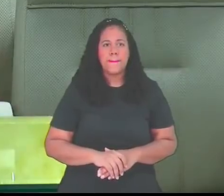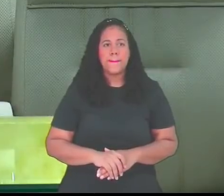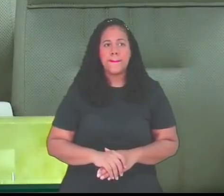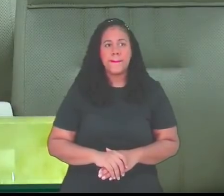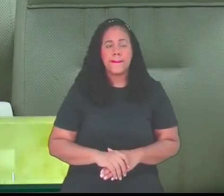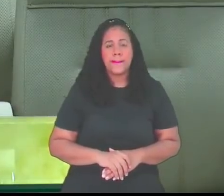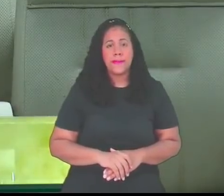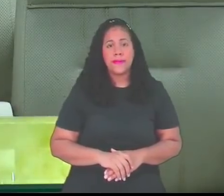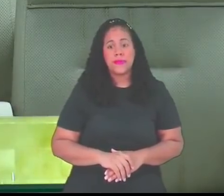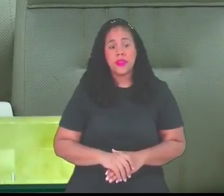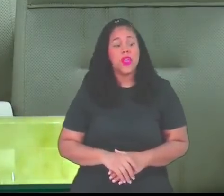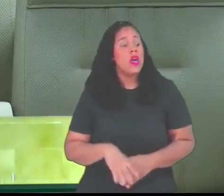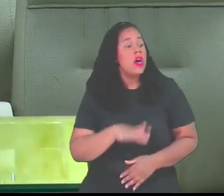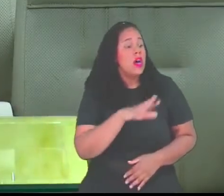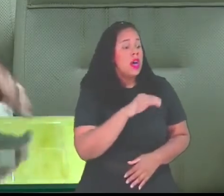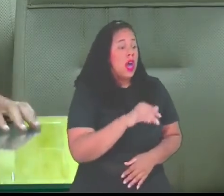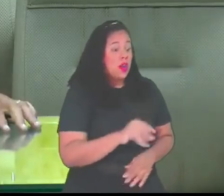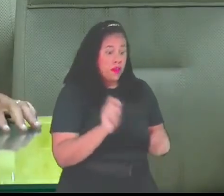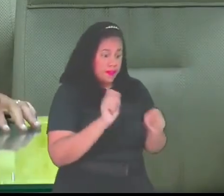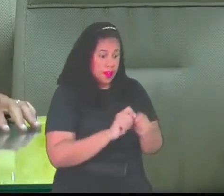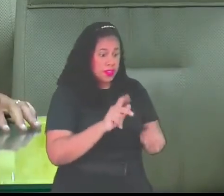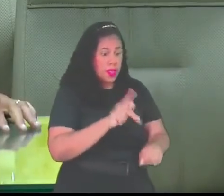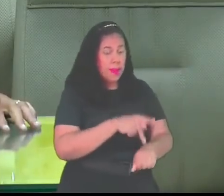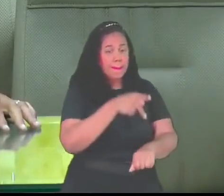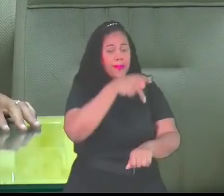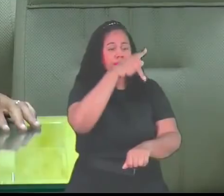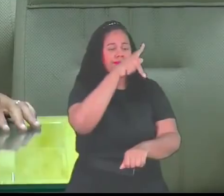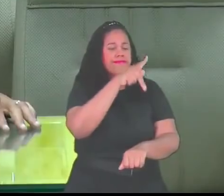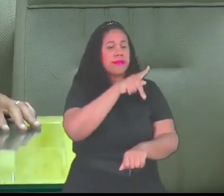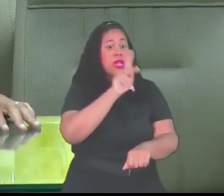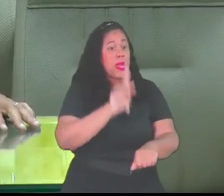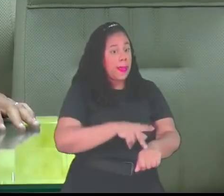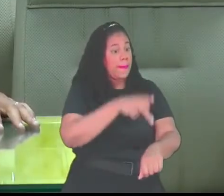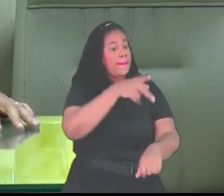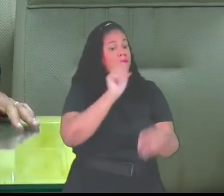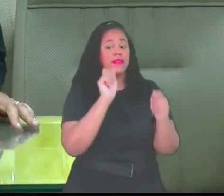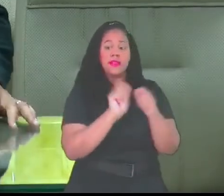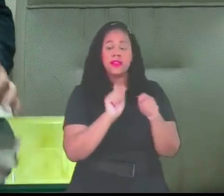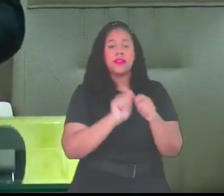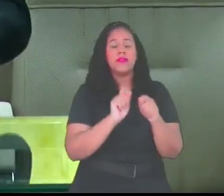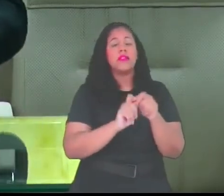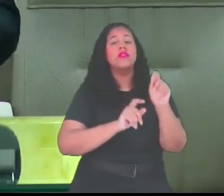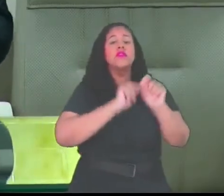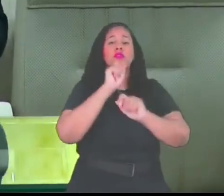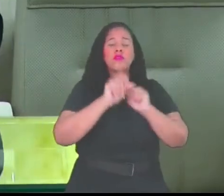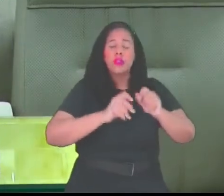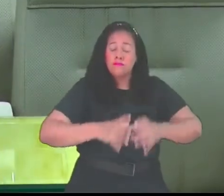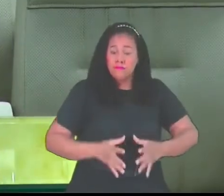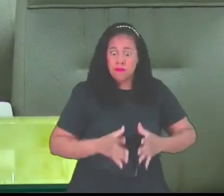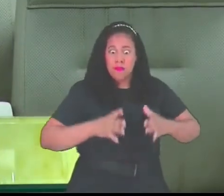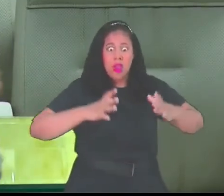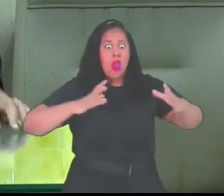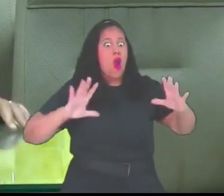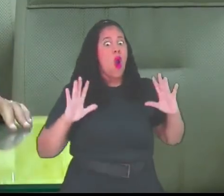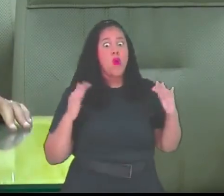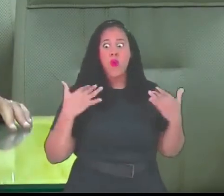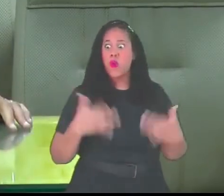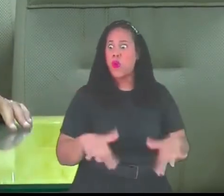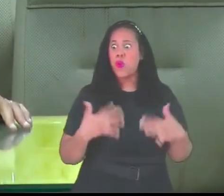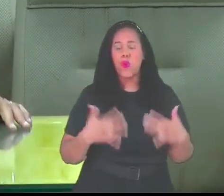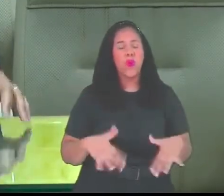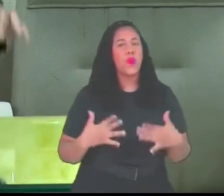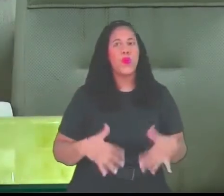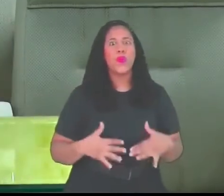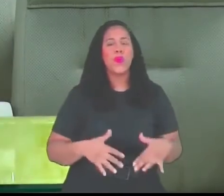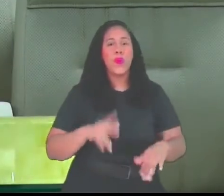Ele disse: vamos fazer uma Páscoa. E a Páscoa que ele fez foi tão grande, tão sublime,